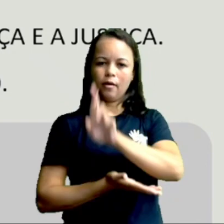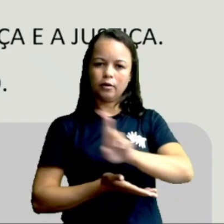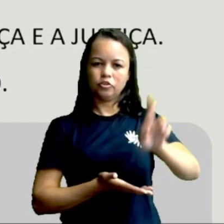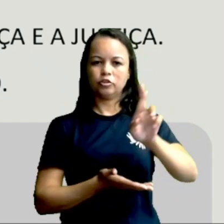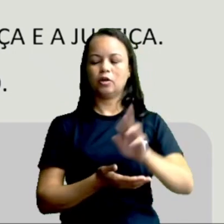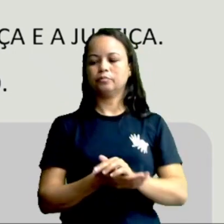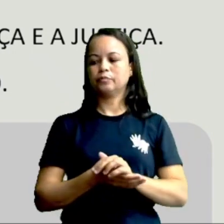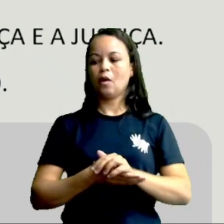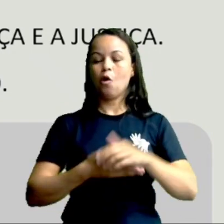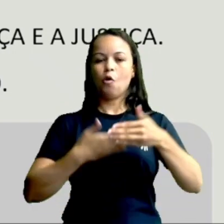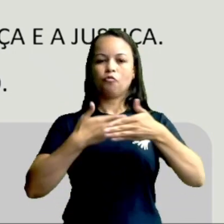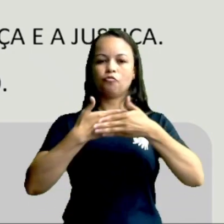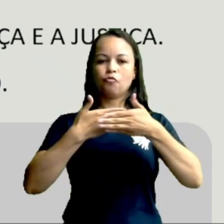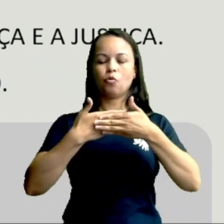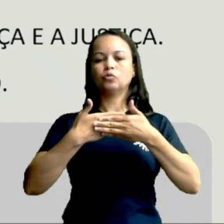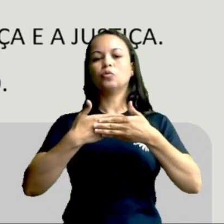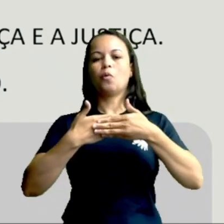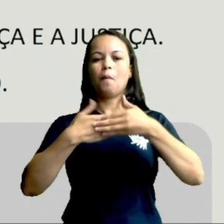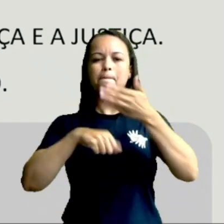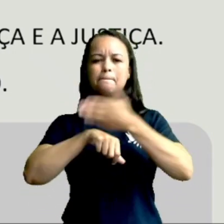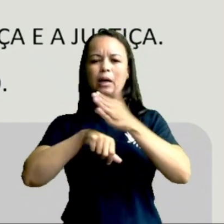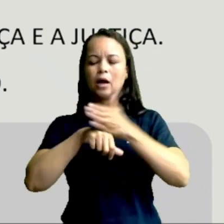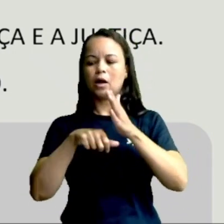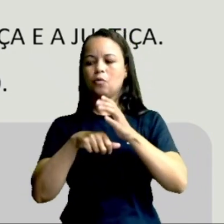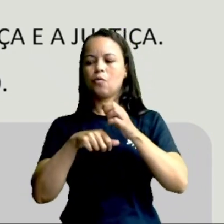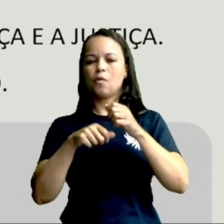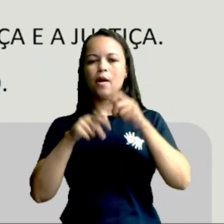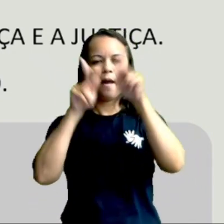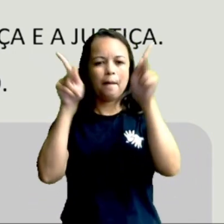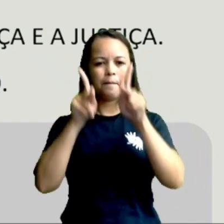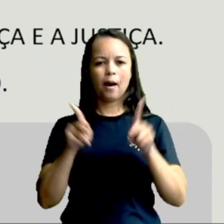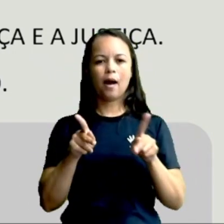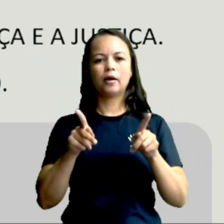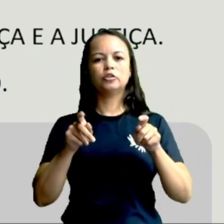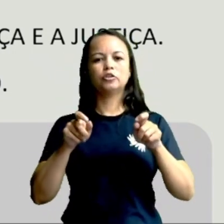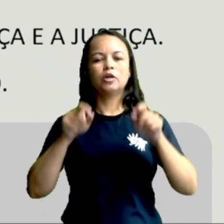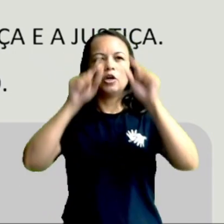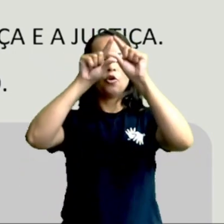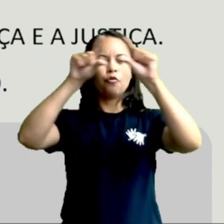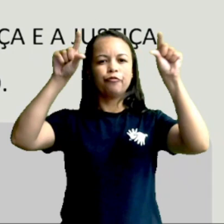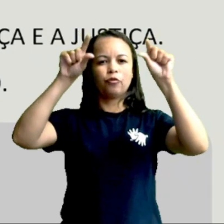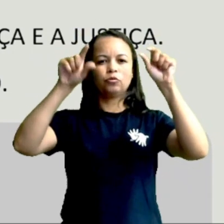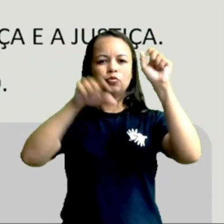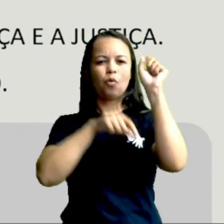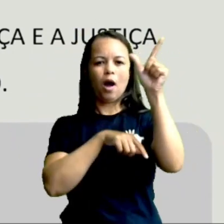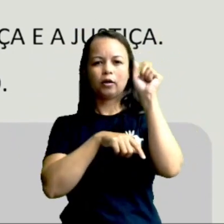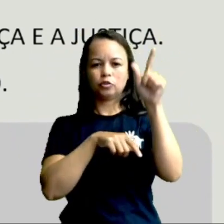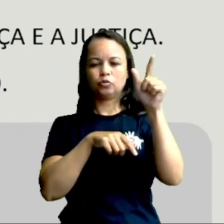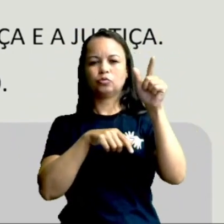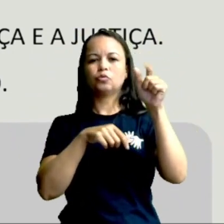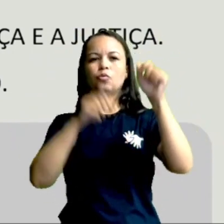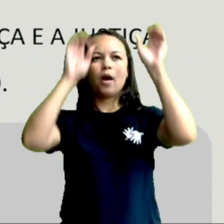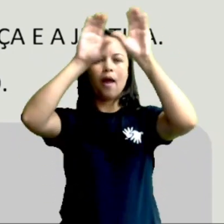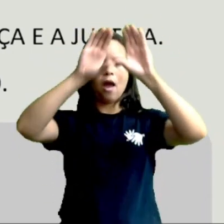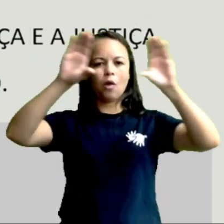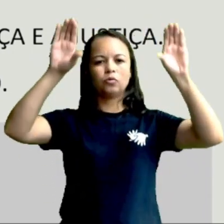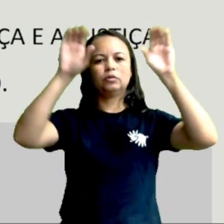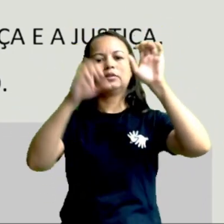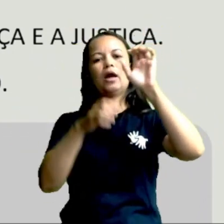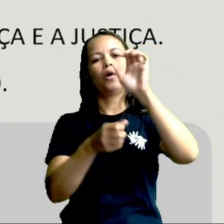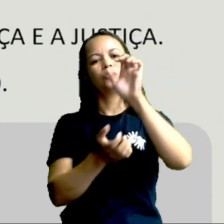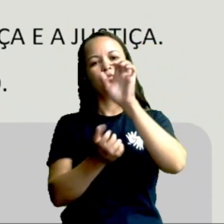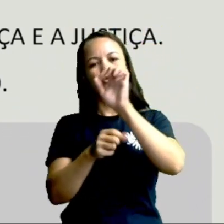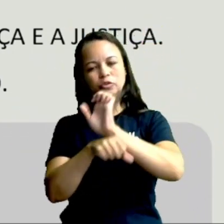branco representa a paz e o azul é o céu do nosso estado. O arco-íris representa